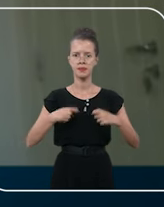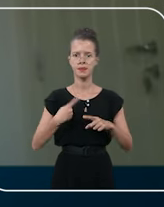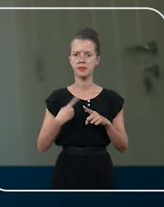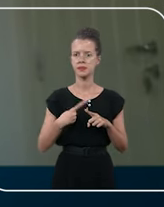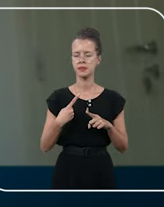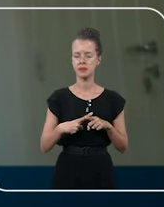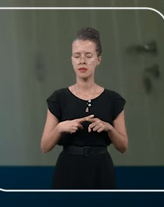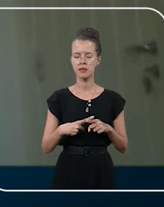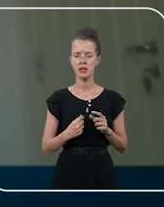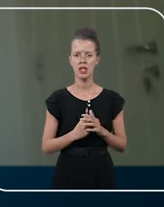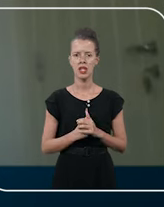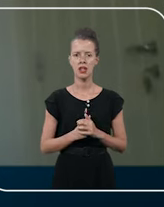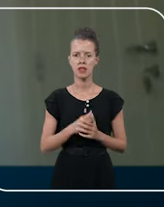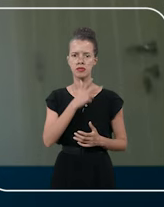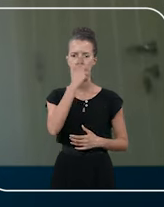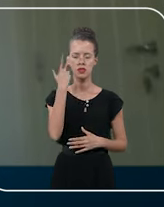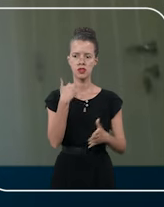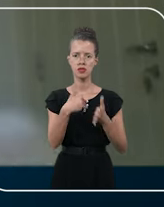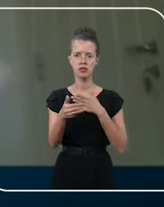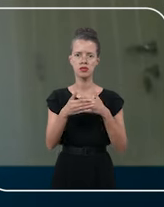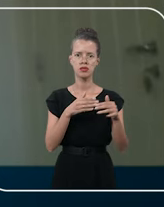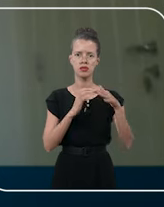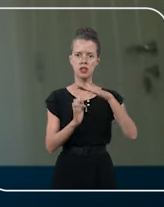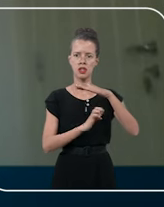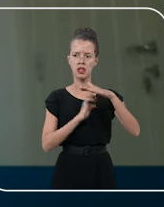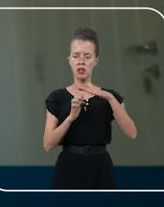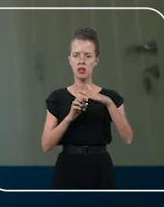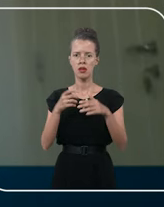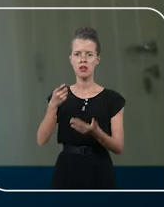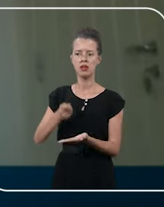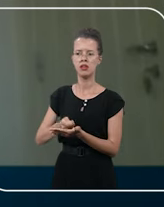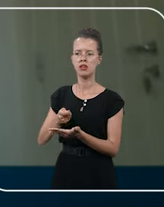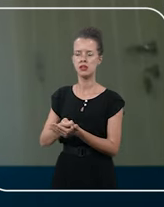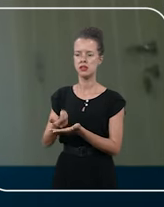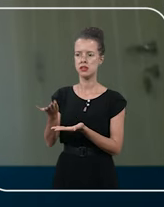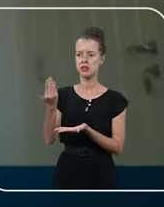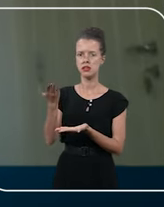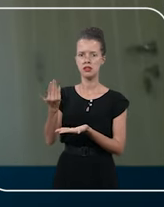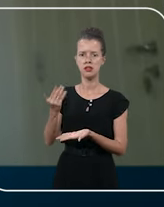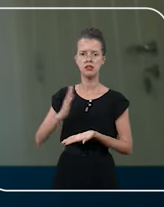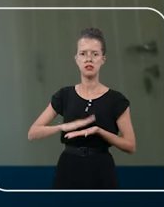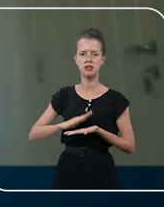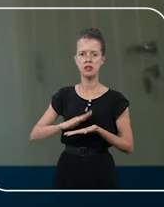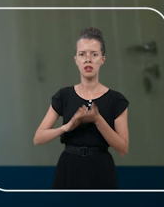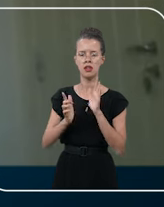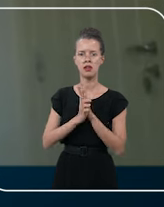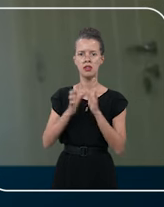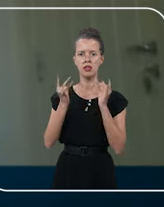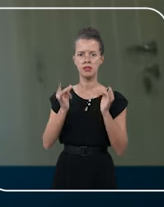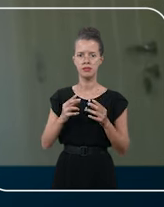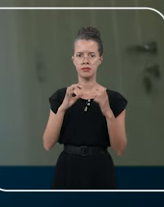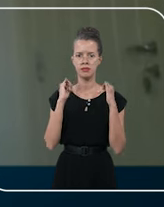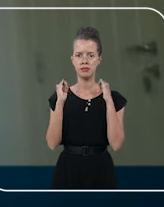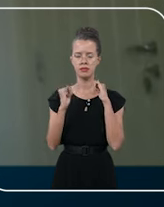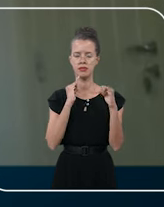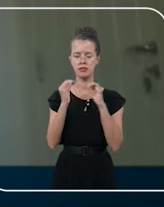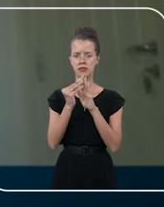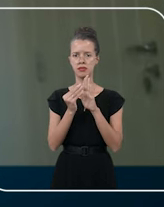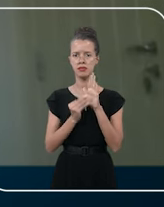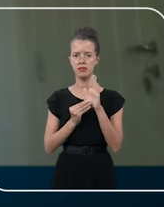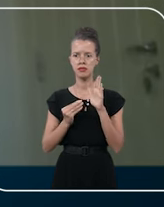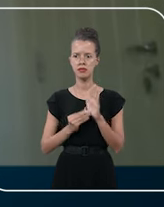uma pessoa, uma empresa exigir que o médico ele, né, dê o prontuário médico de seus funcionários.